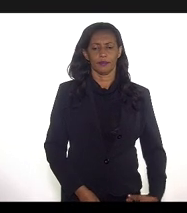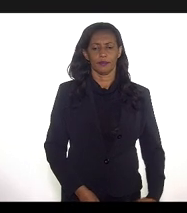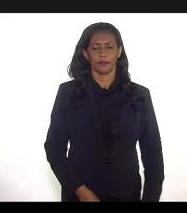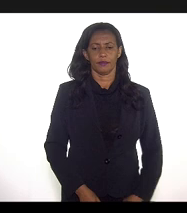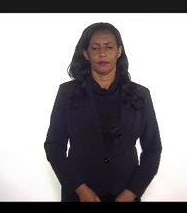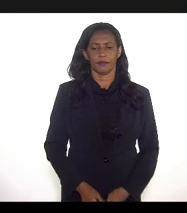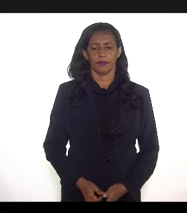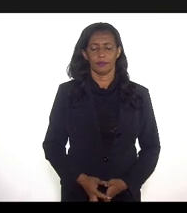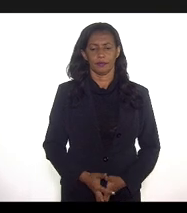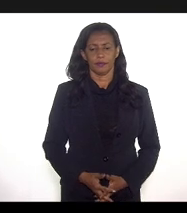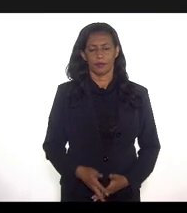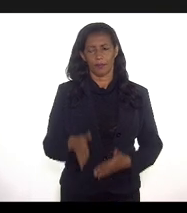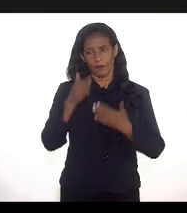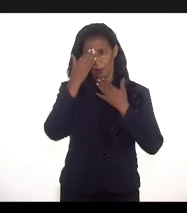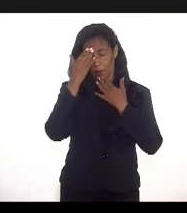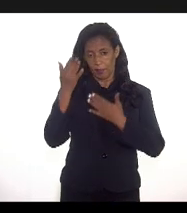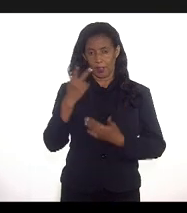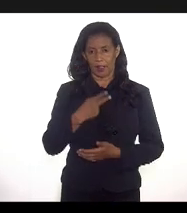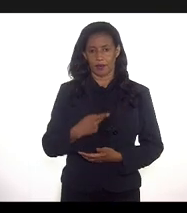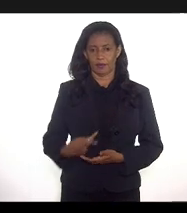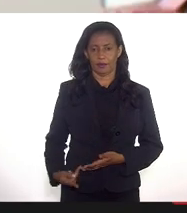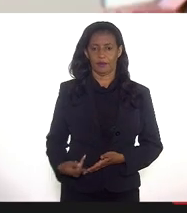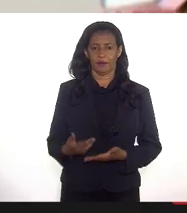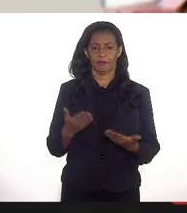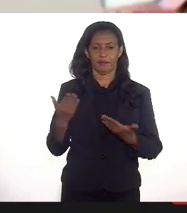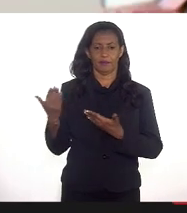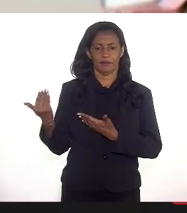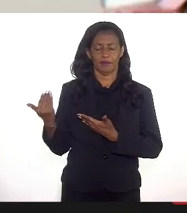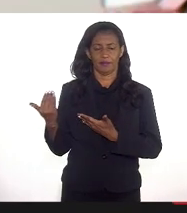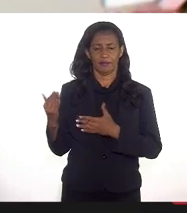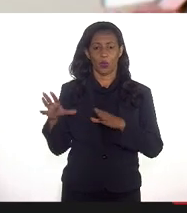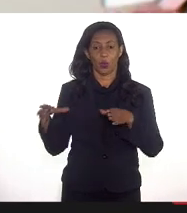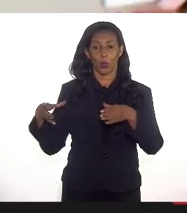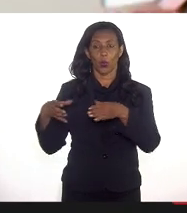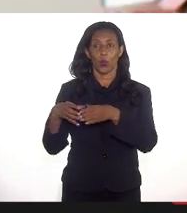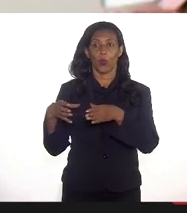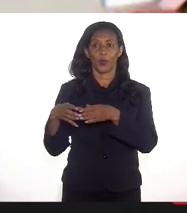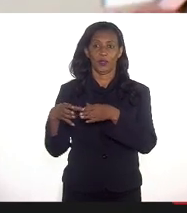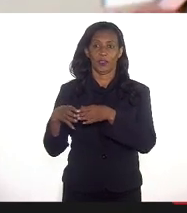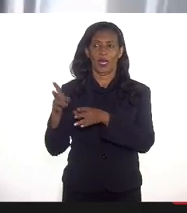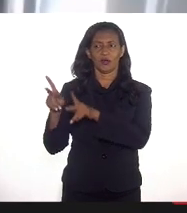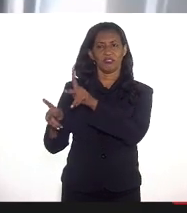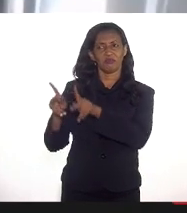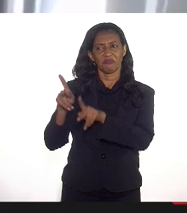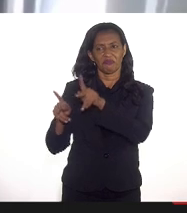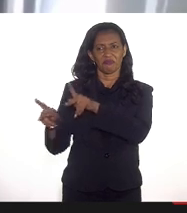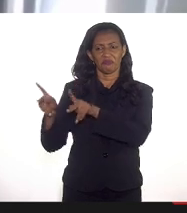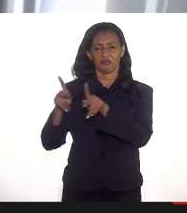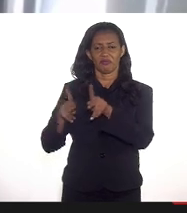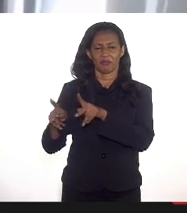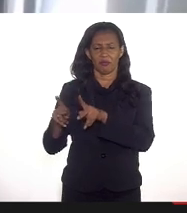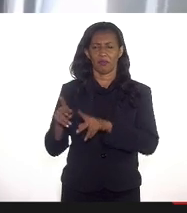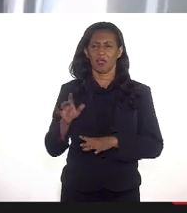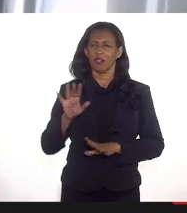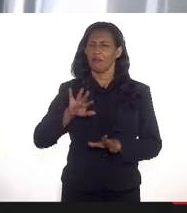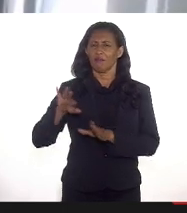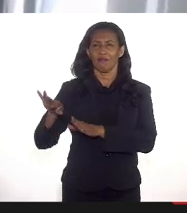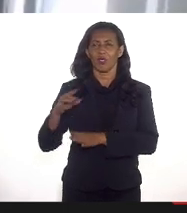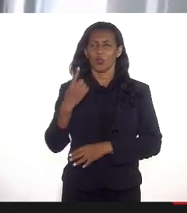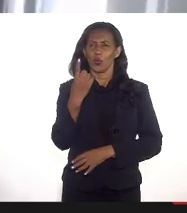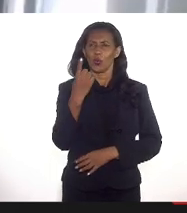Bom, obrigado, presidente. Vamos passar a palavra agora, então, para a comunidade. Flávio, um minutinho só. Eu só